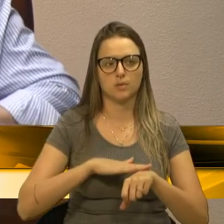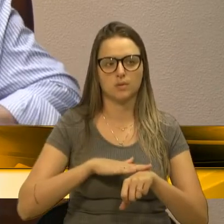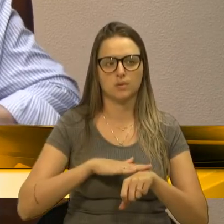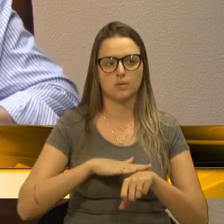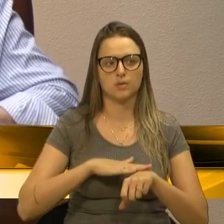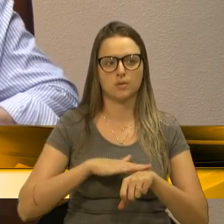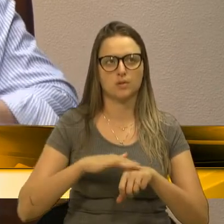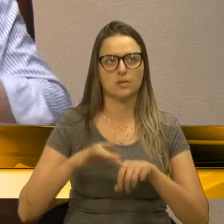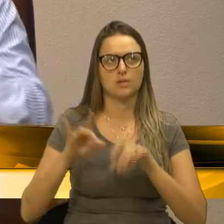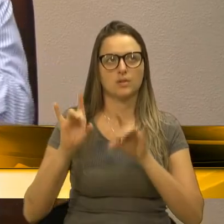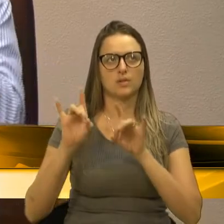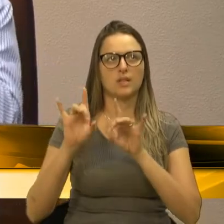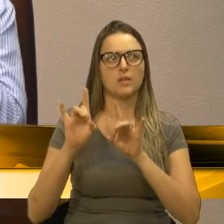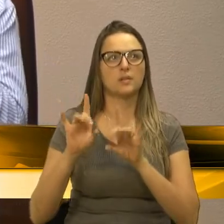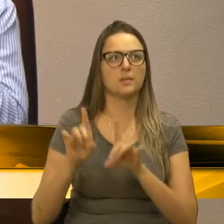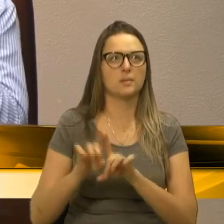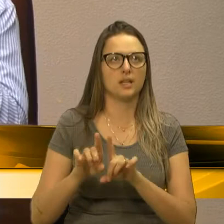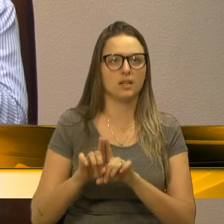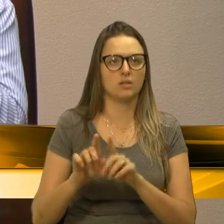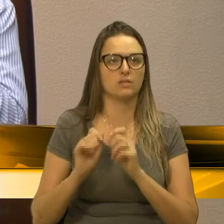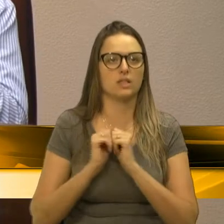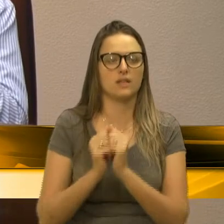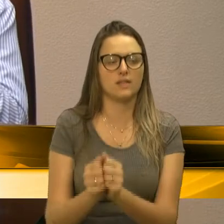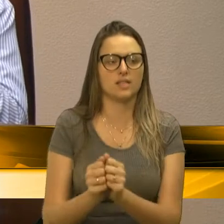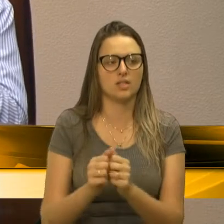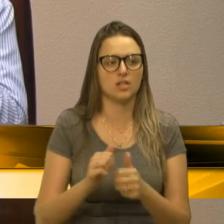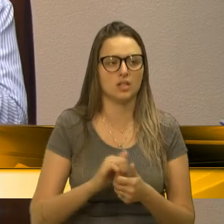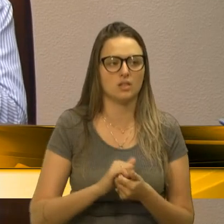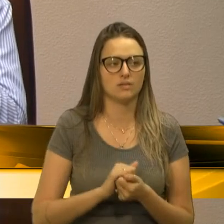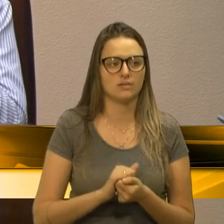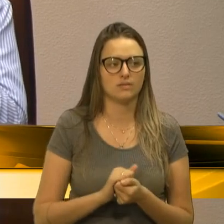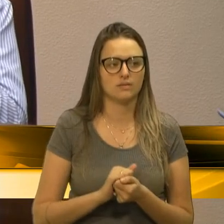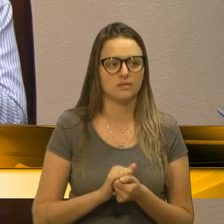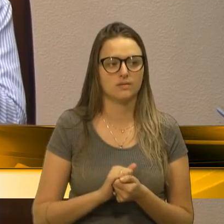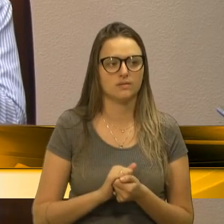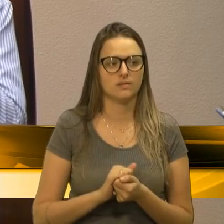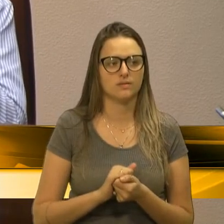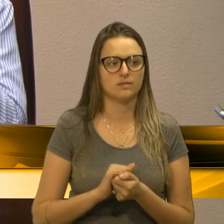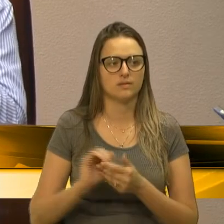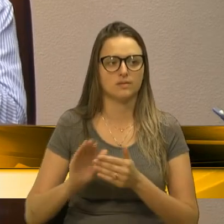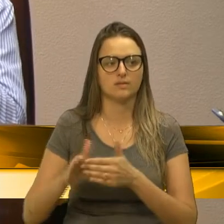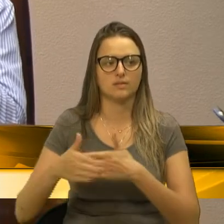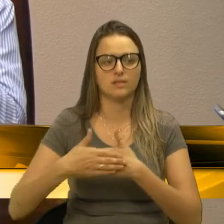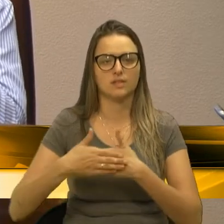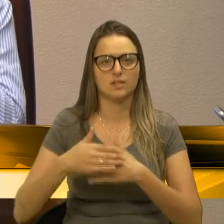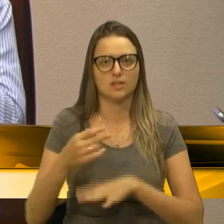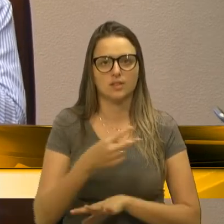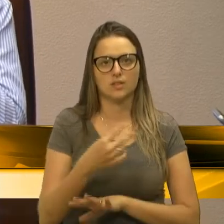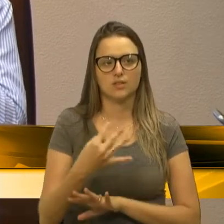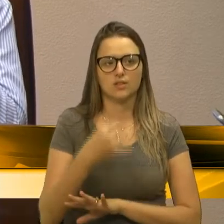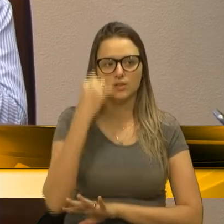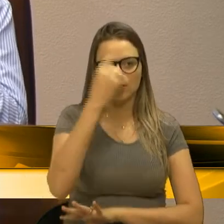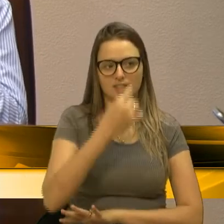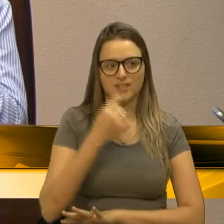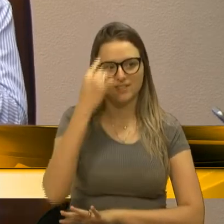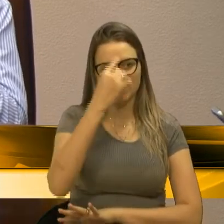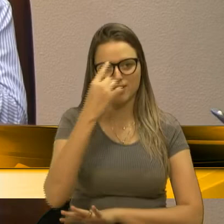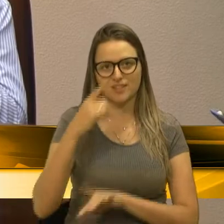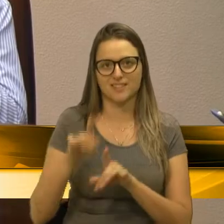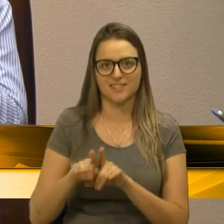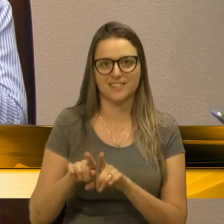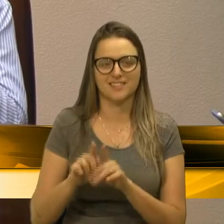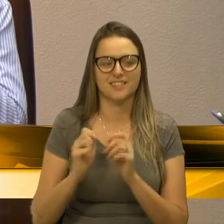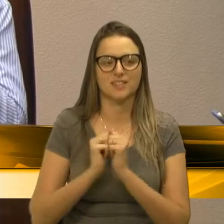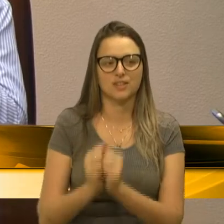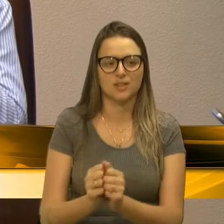outro objeto da denúncia, que são as possíveis irregularidades no fechamento do PA 24 horas e a licitação para a gestão compartilhada